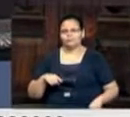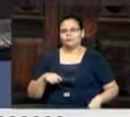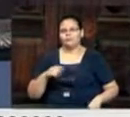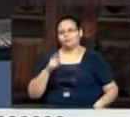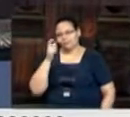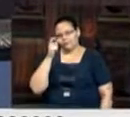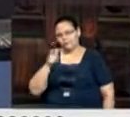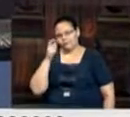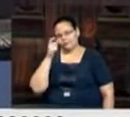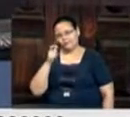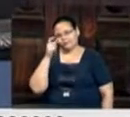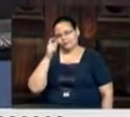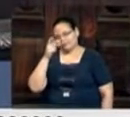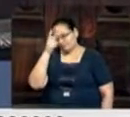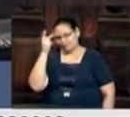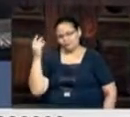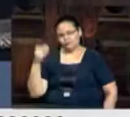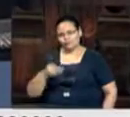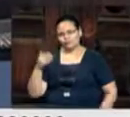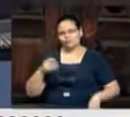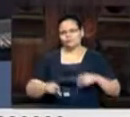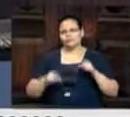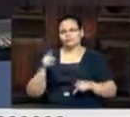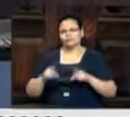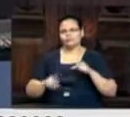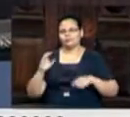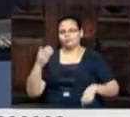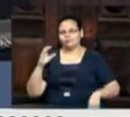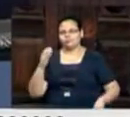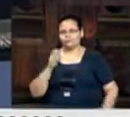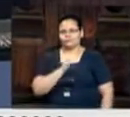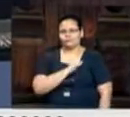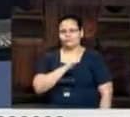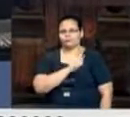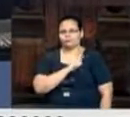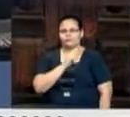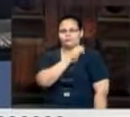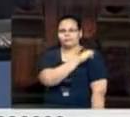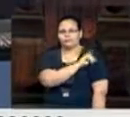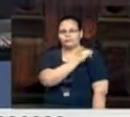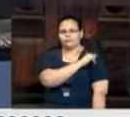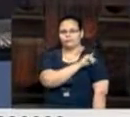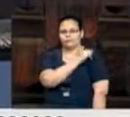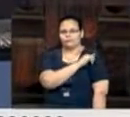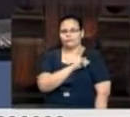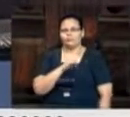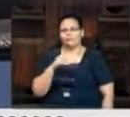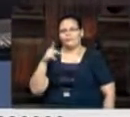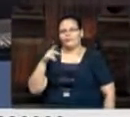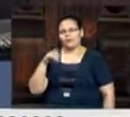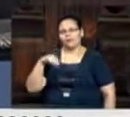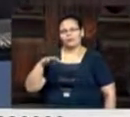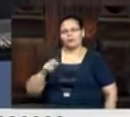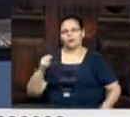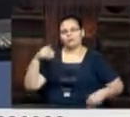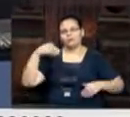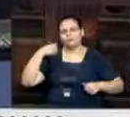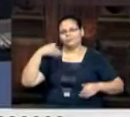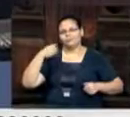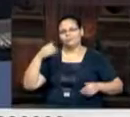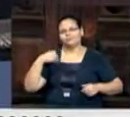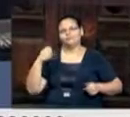interesse dos usuários, população de Niterói, de São Gonçalo, do Rio de Janeiro, de Paquetá, especial da Ilha do